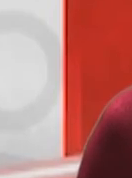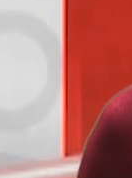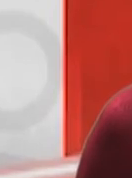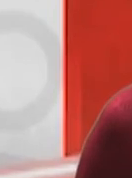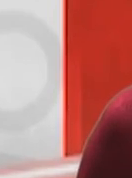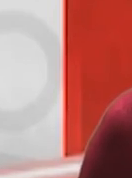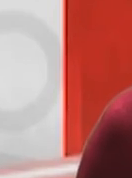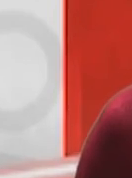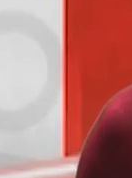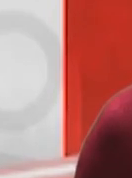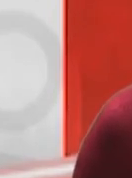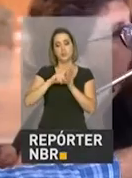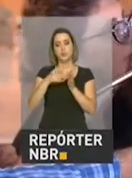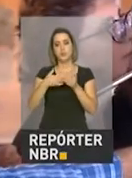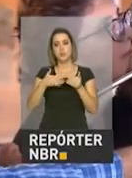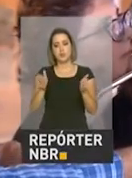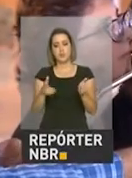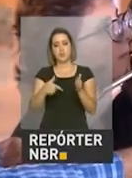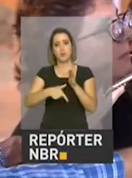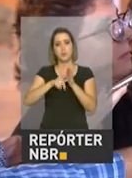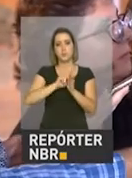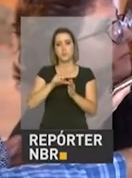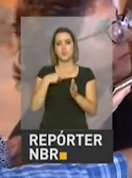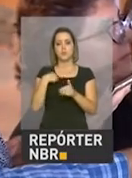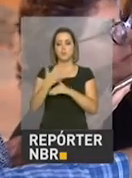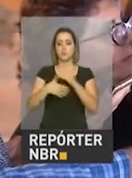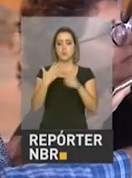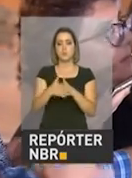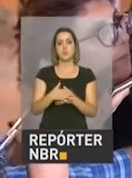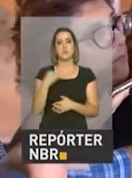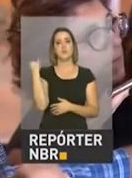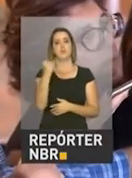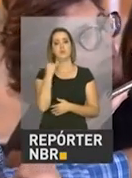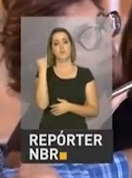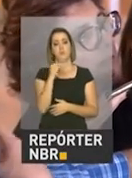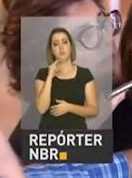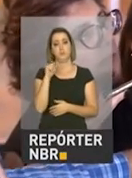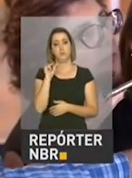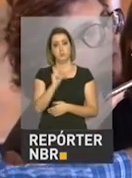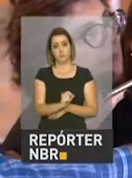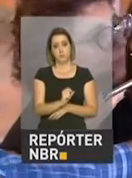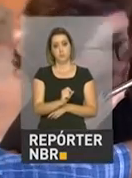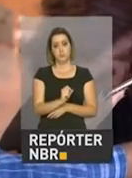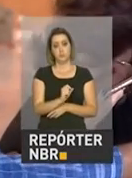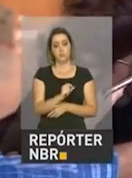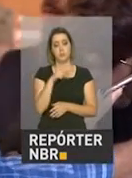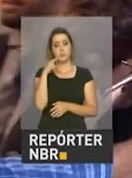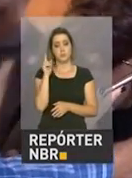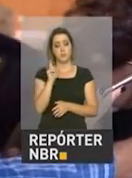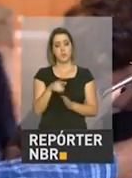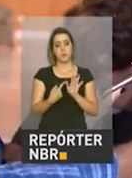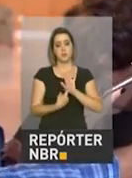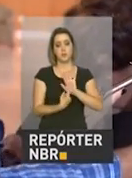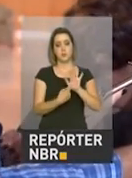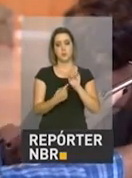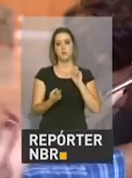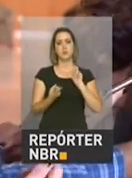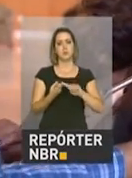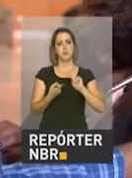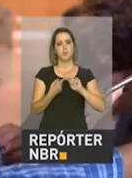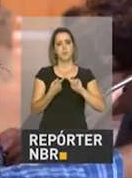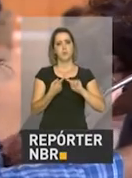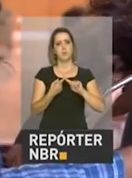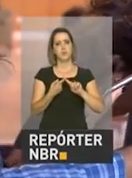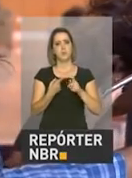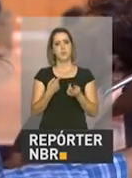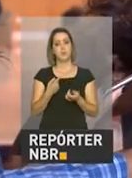saques do FGTS. Vamos ter aí um desempenho muito importante e que mostra, primeiro, a